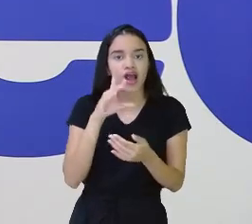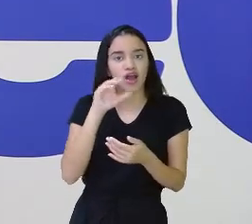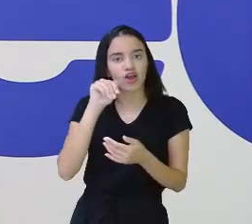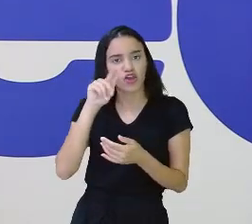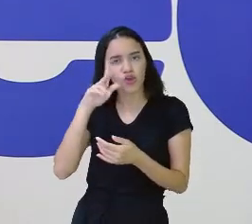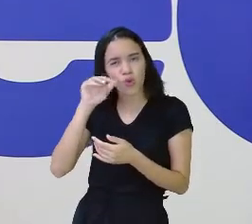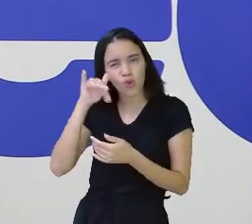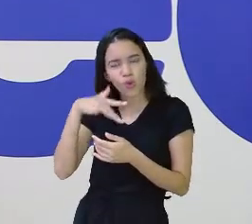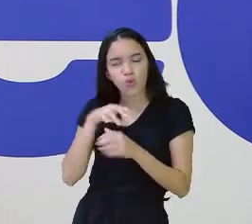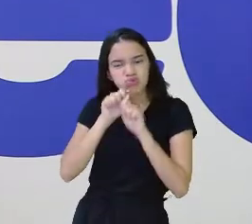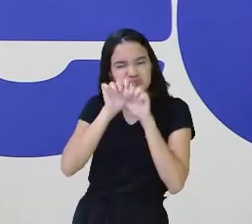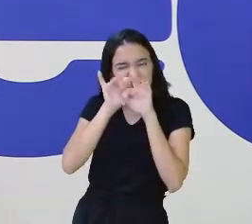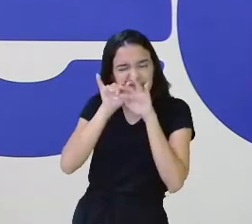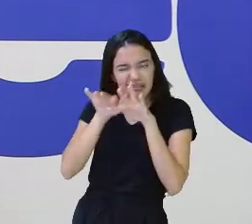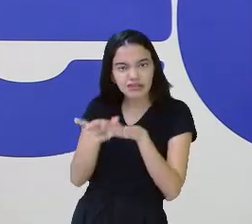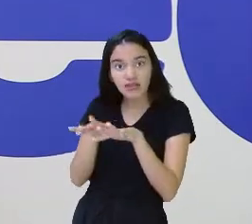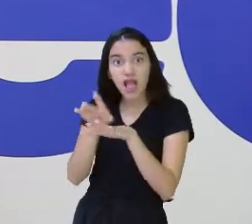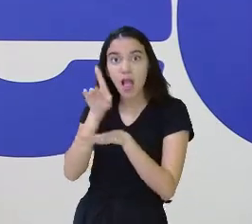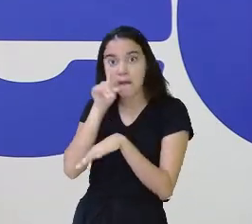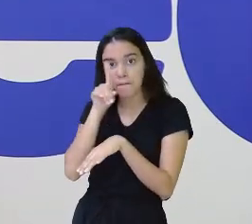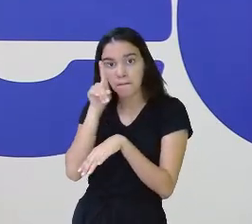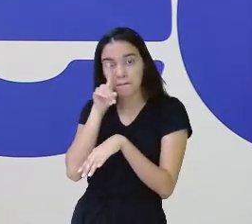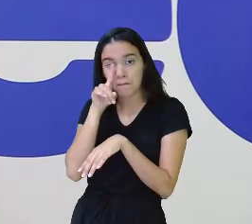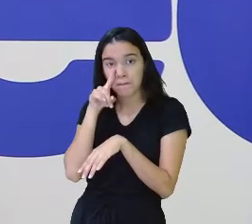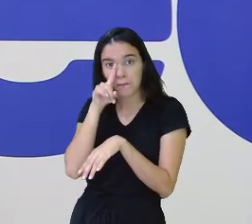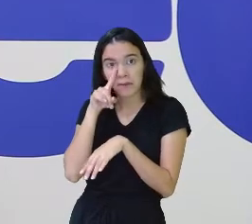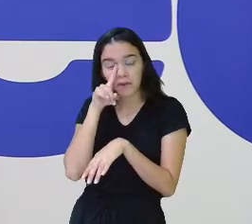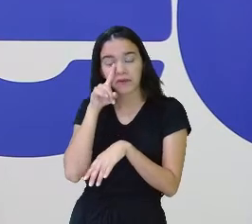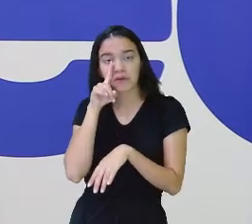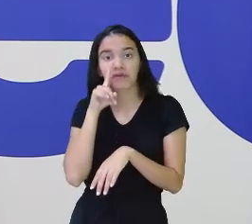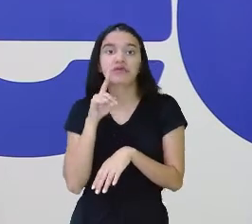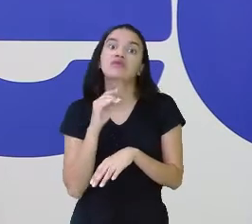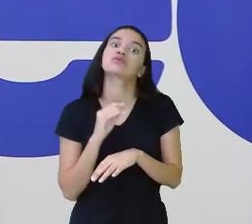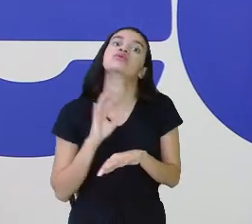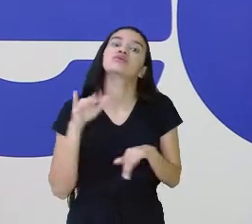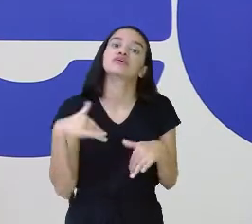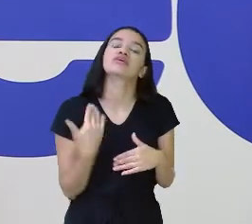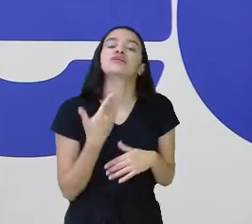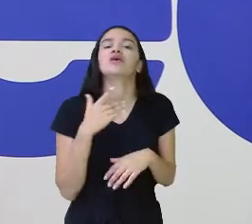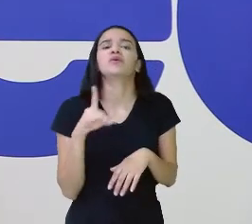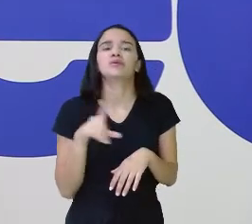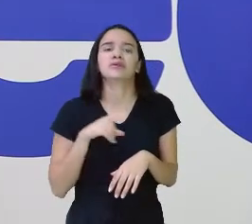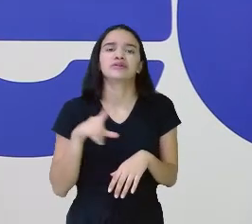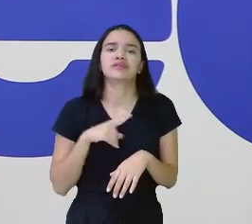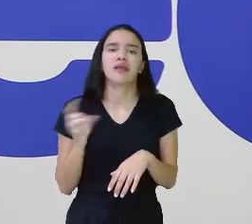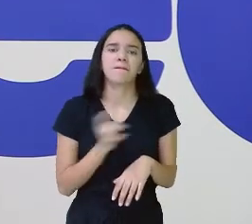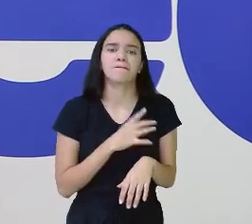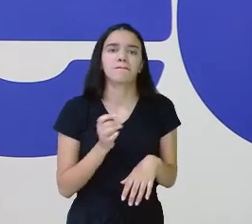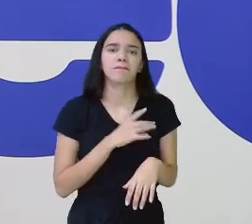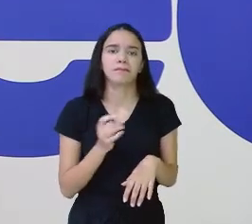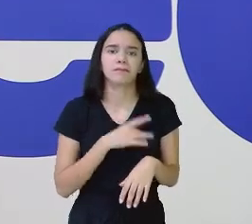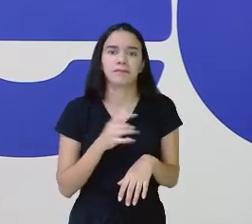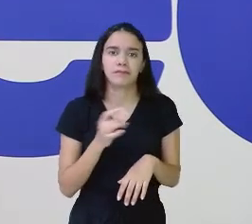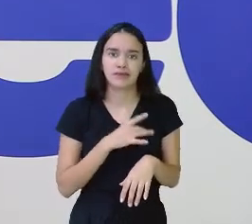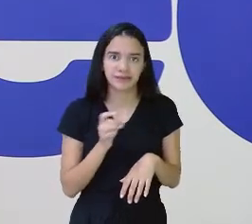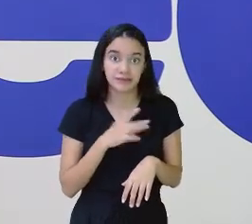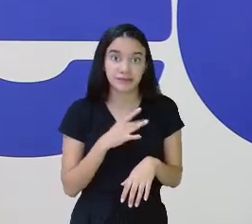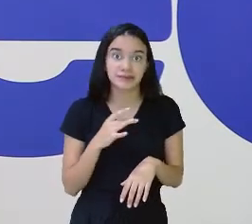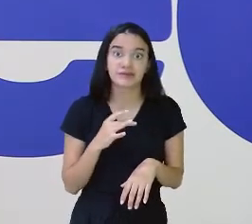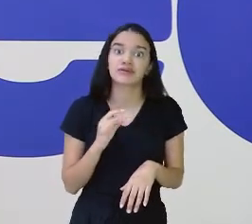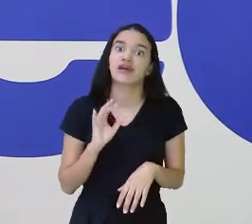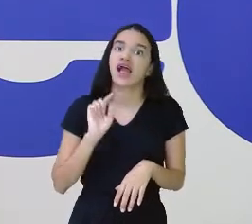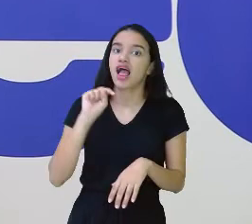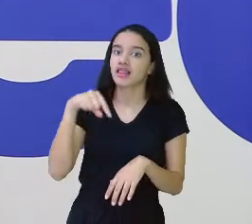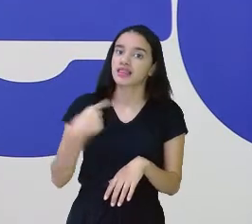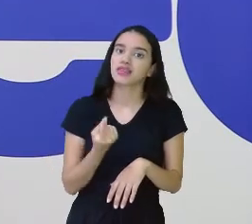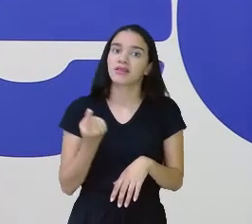gosma é muito perigosa, justamente como você falou aí, nesse caso de meningite. Então eu tinha medo, aí eu colocava o salzinho lá, né? Aí